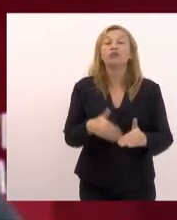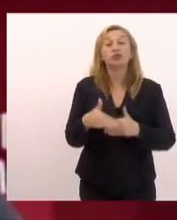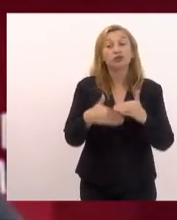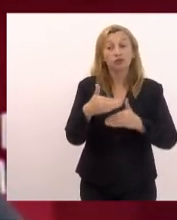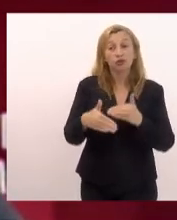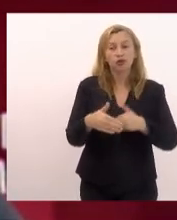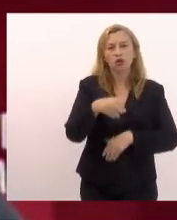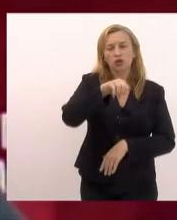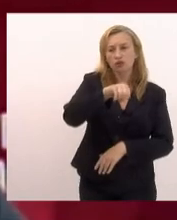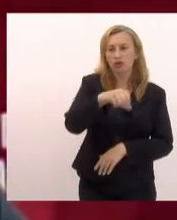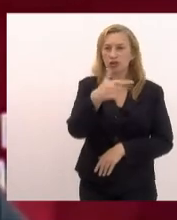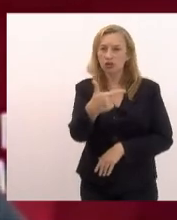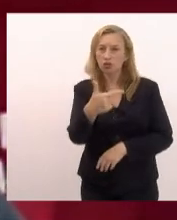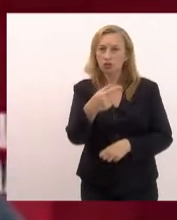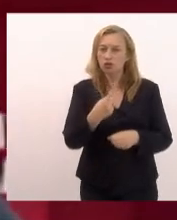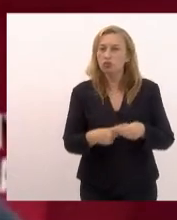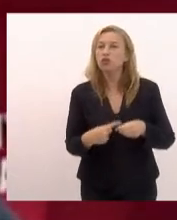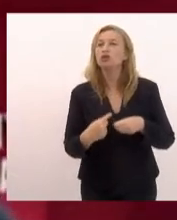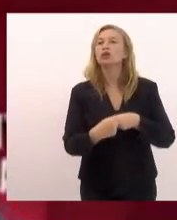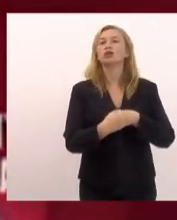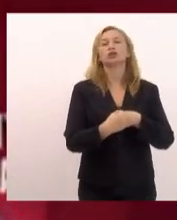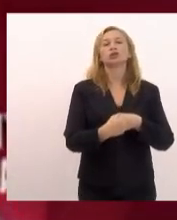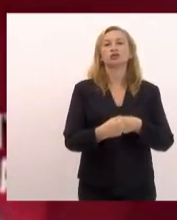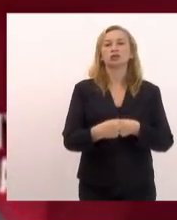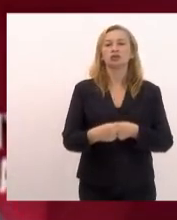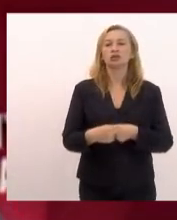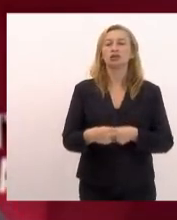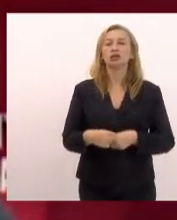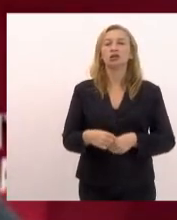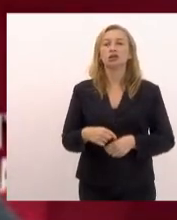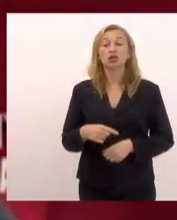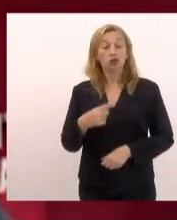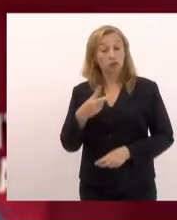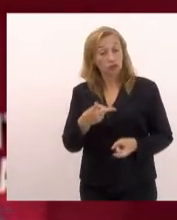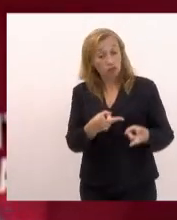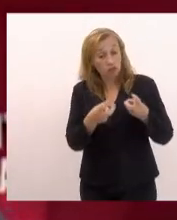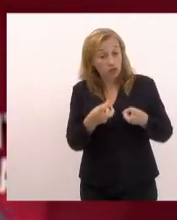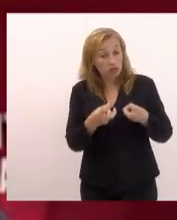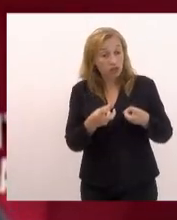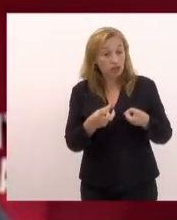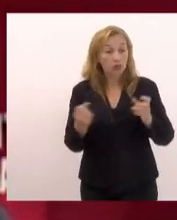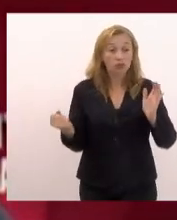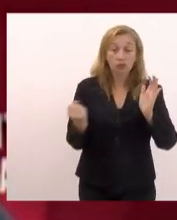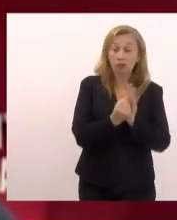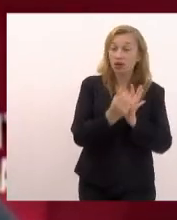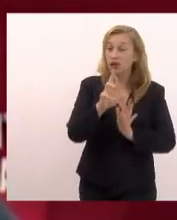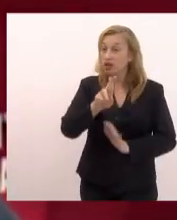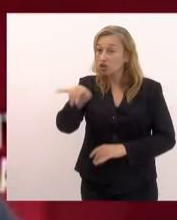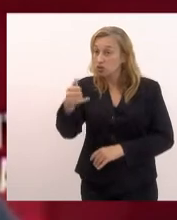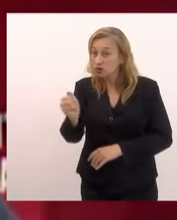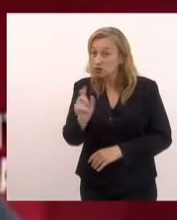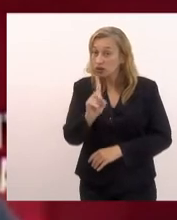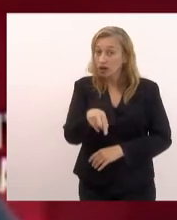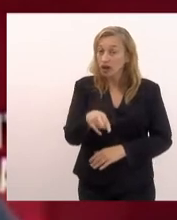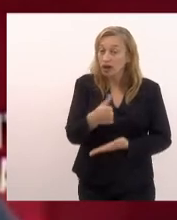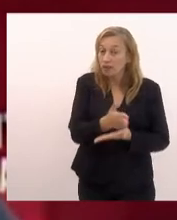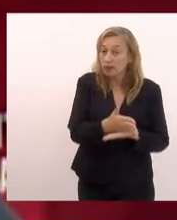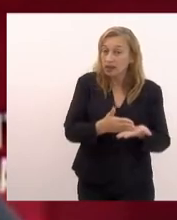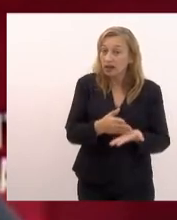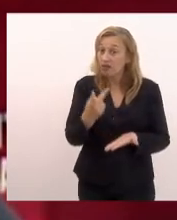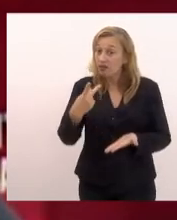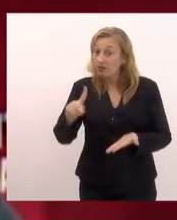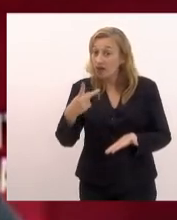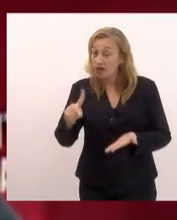em 92 municípios e que, segundo se observa no Pacto RJ, boa parte